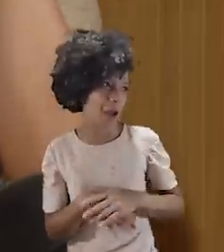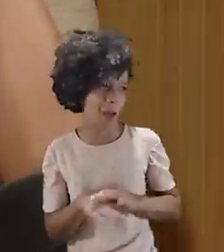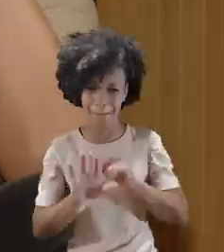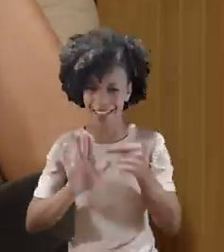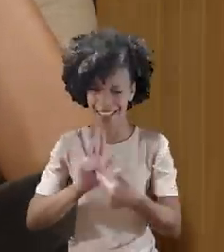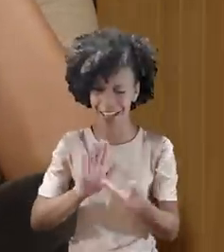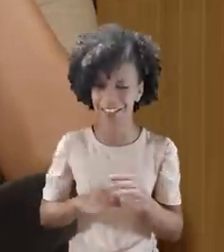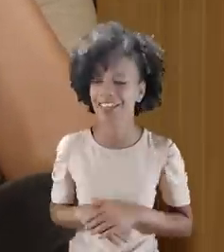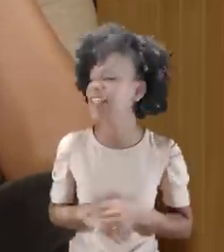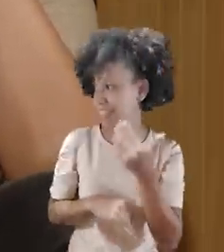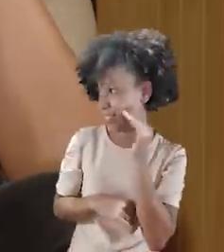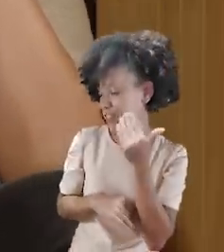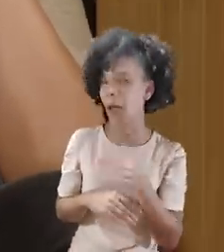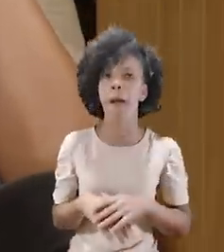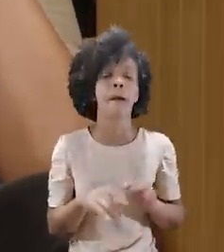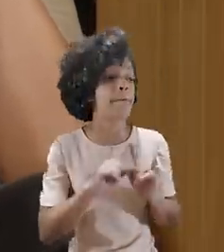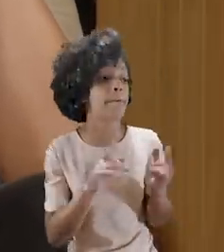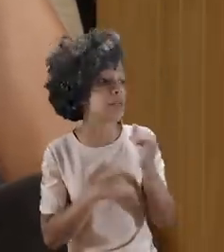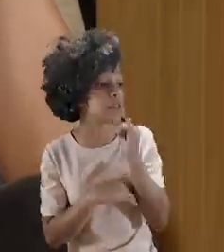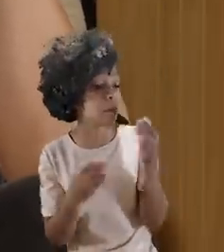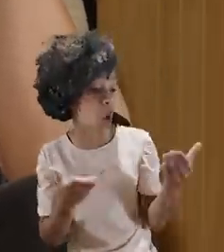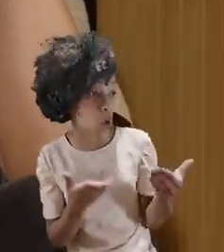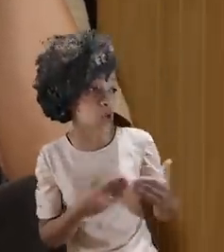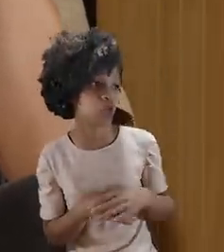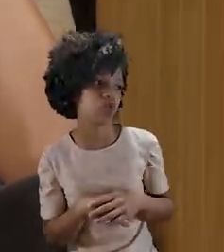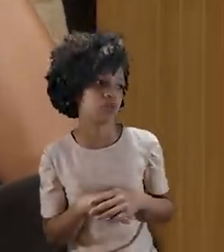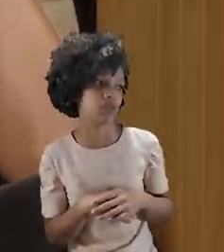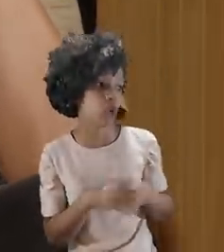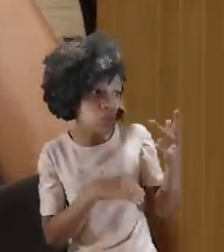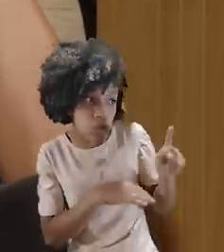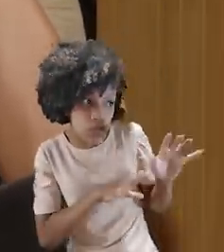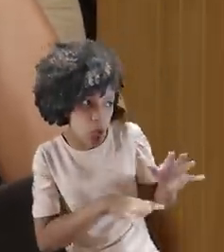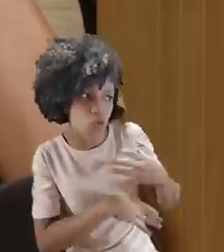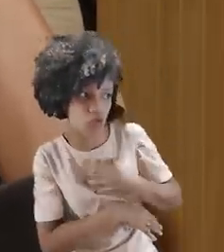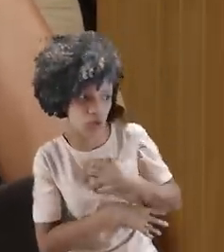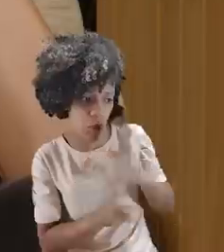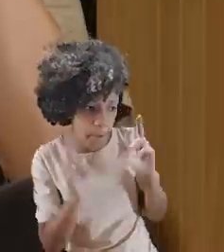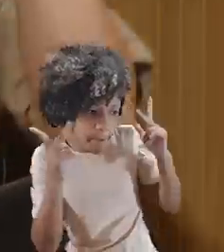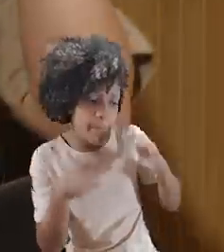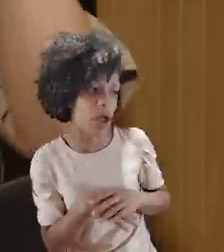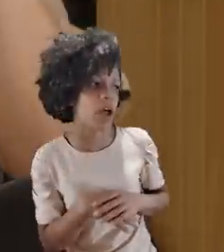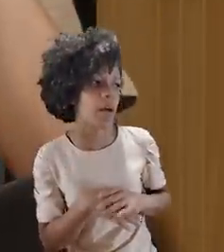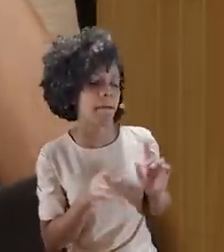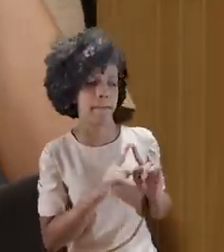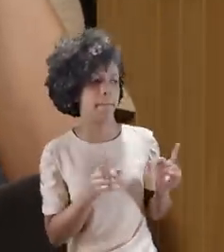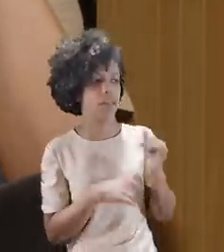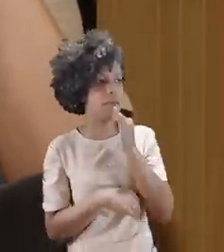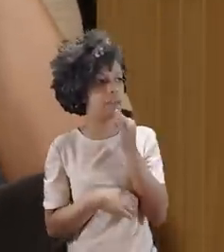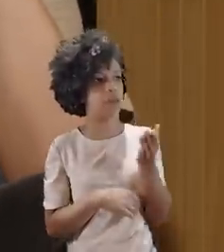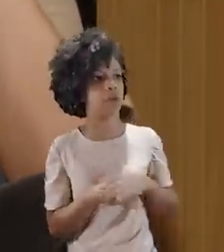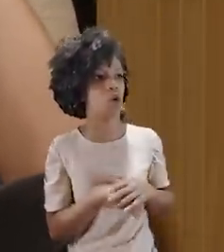aí tipo assim mano você hoje do jeito que eu te deixei então eu não querendo